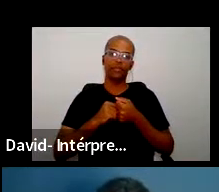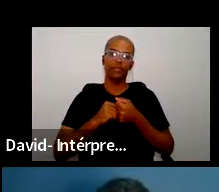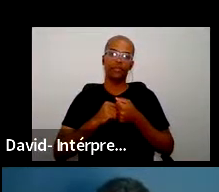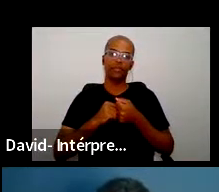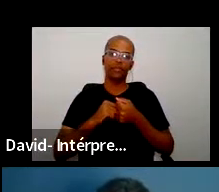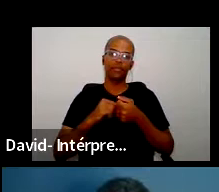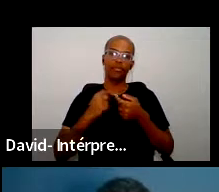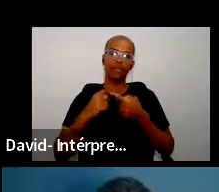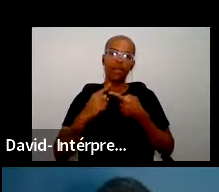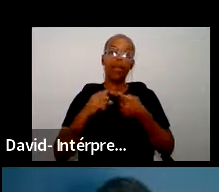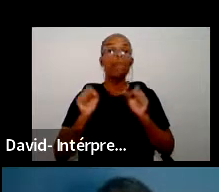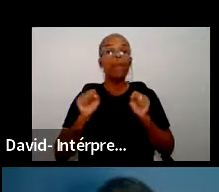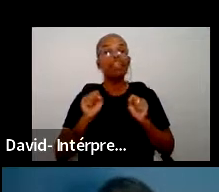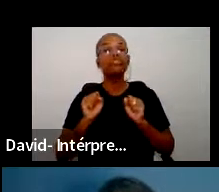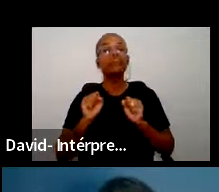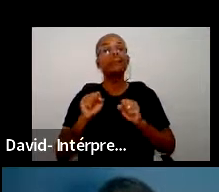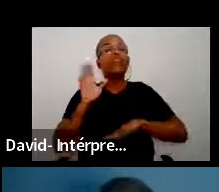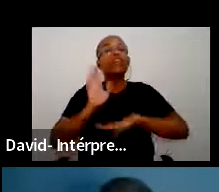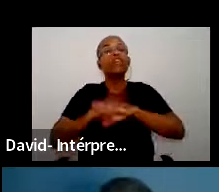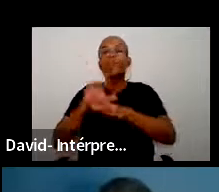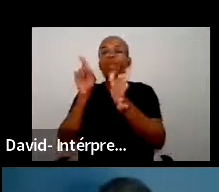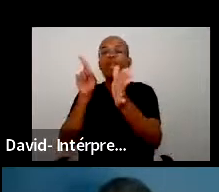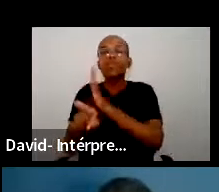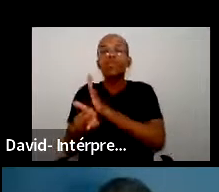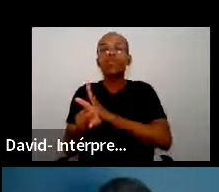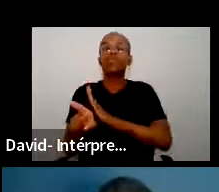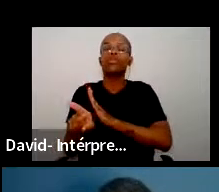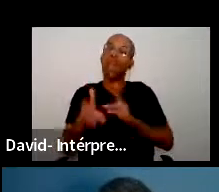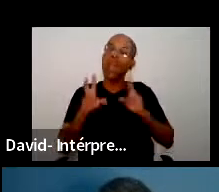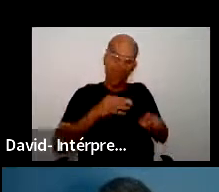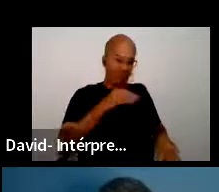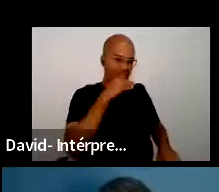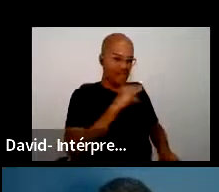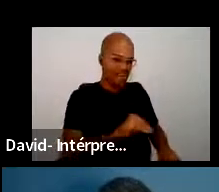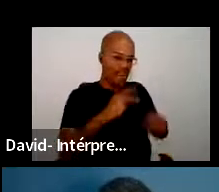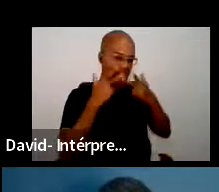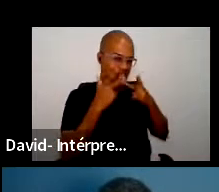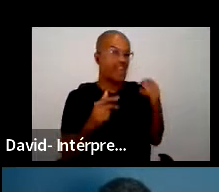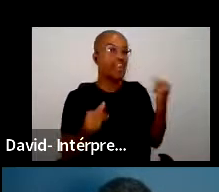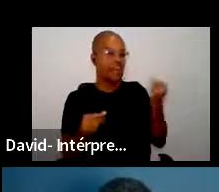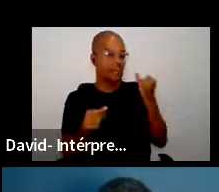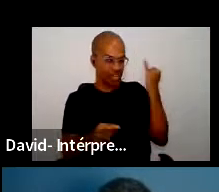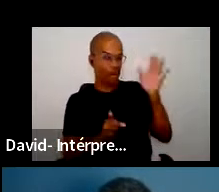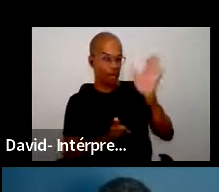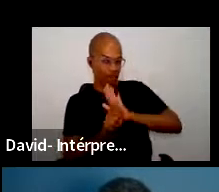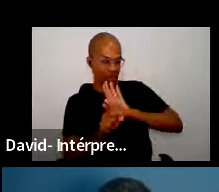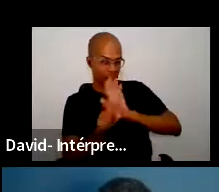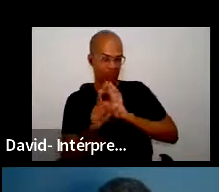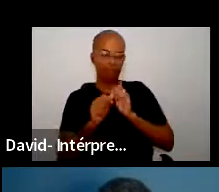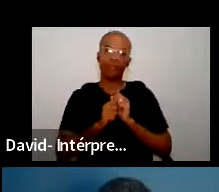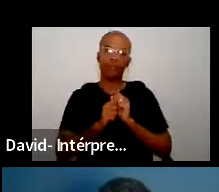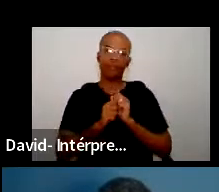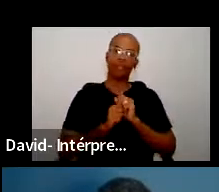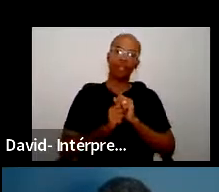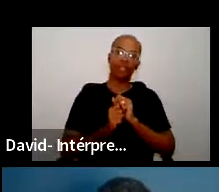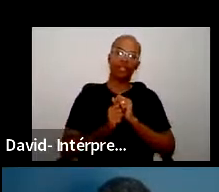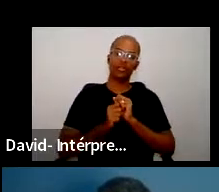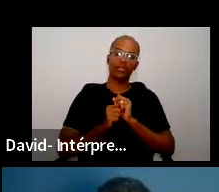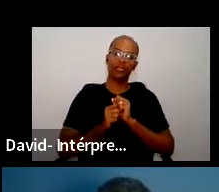fazer perguntas, e volto no Paulo Freire, quando ele fala da importância da pergunta